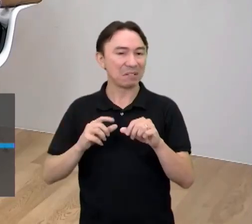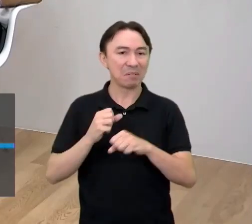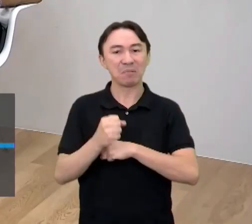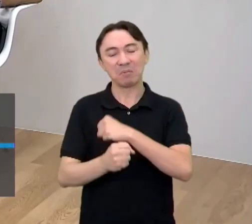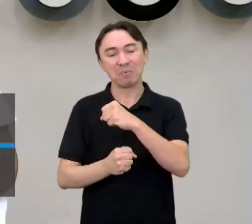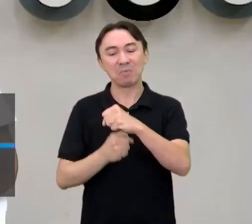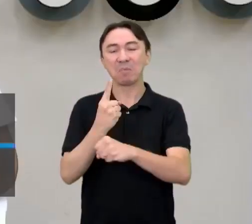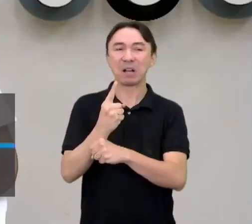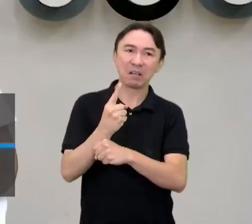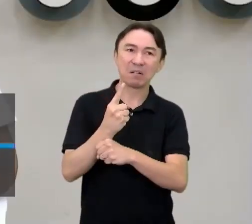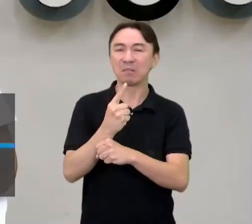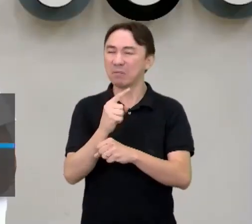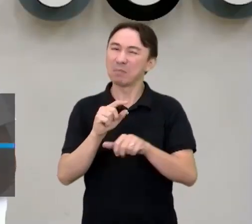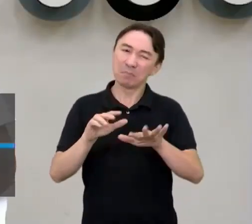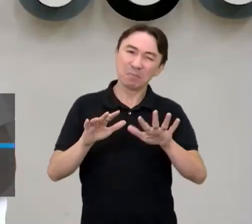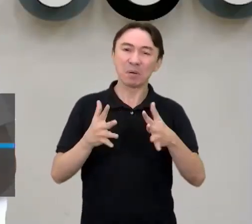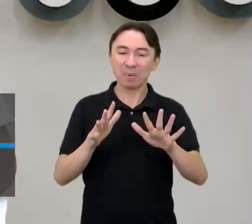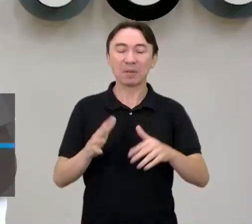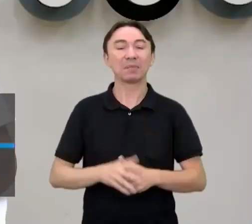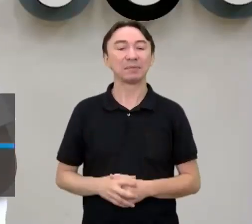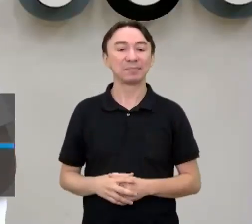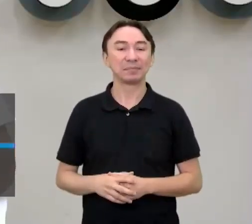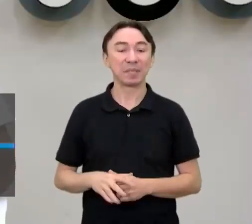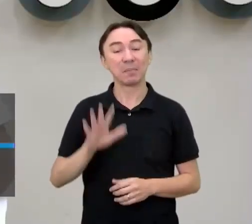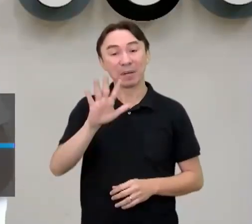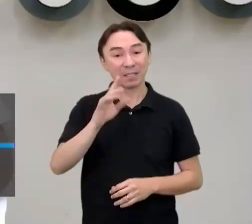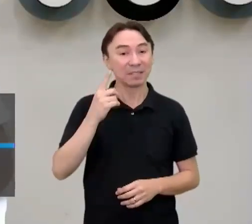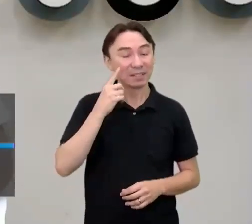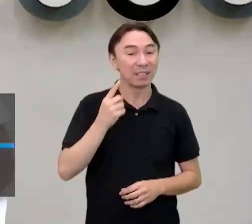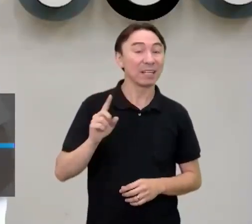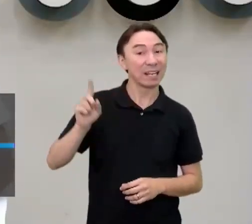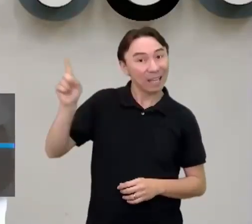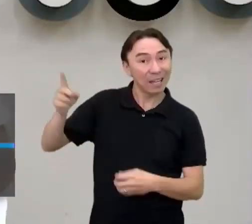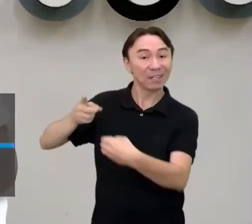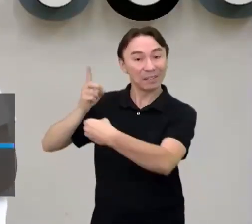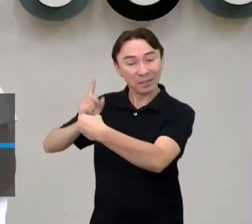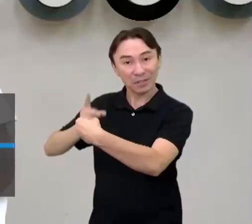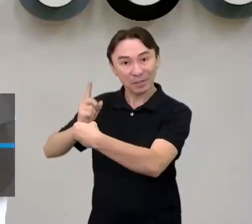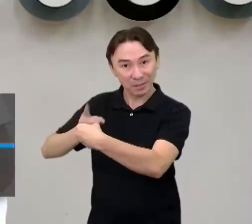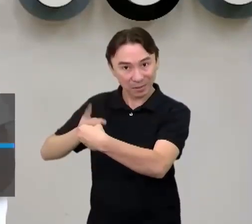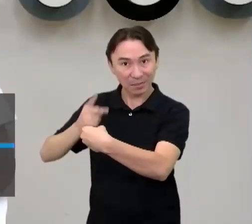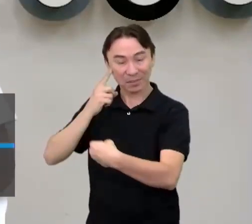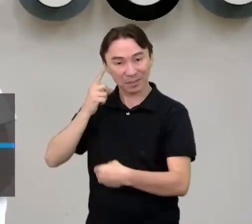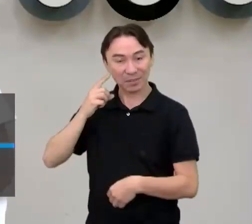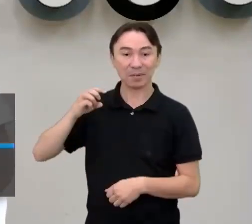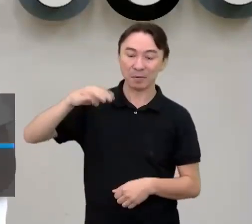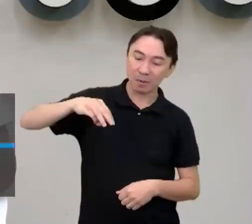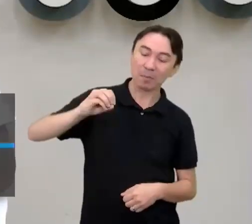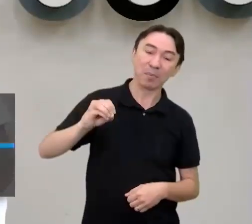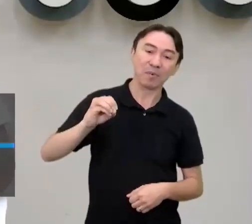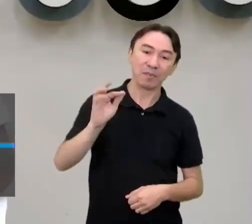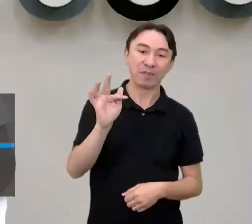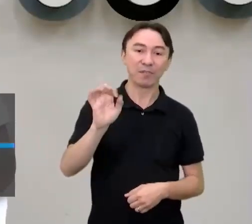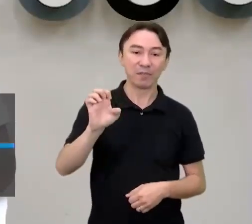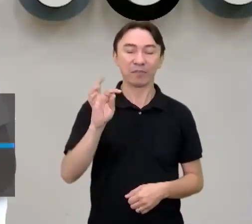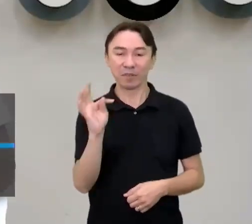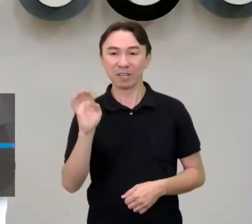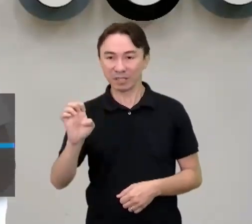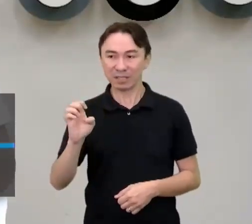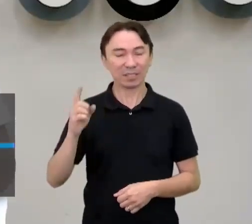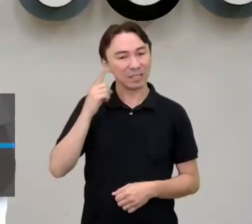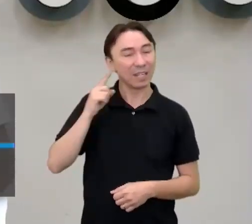exemplo, no interior, quando eu morava em Bofete, e Bofete tem uma origem curiosa, que era porque a região era uma passagem